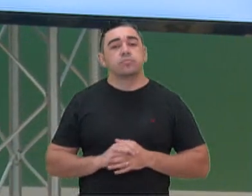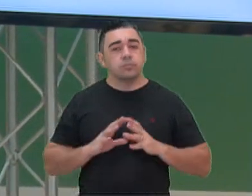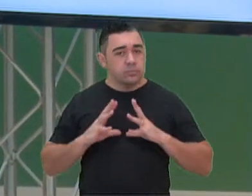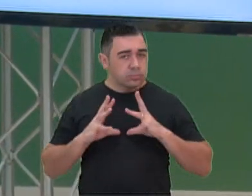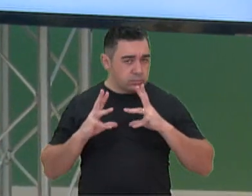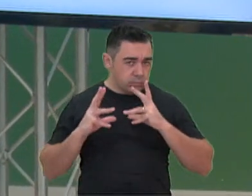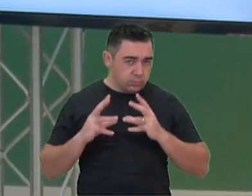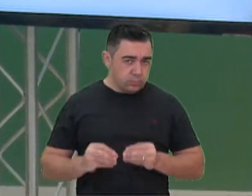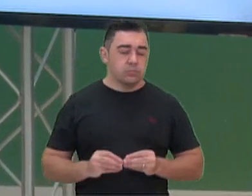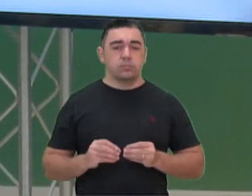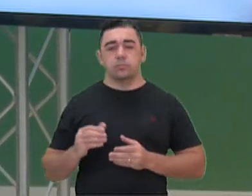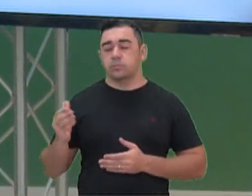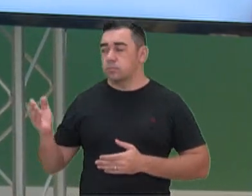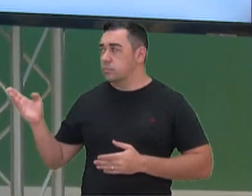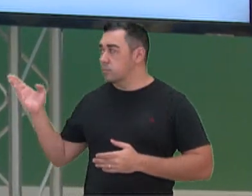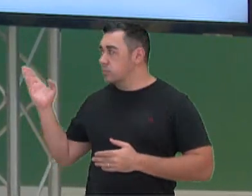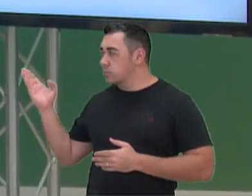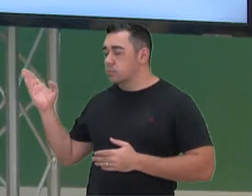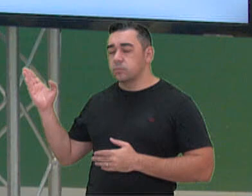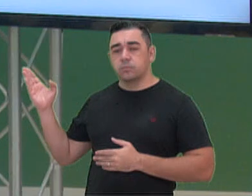os valores de imagem